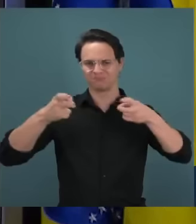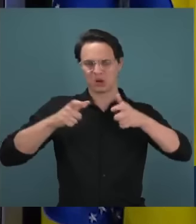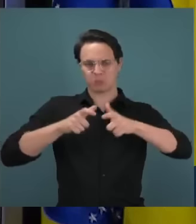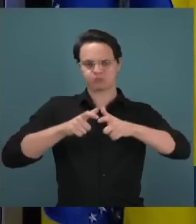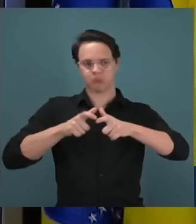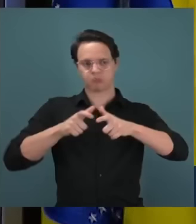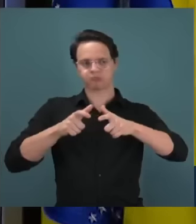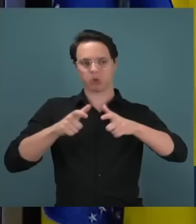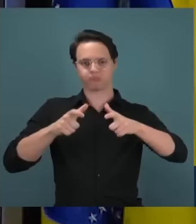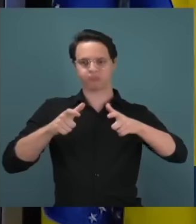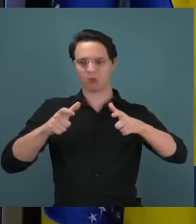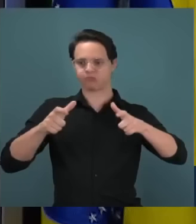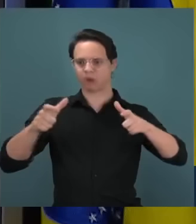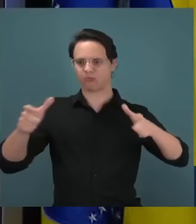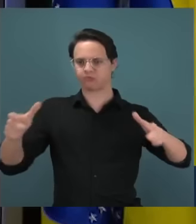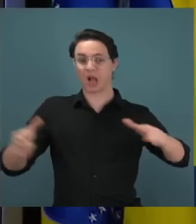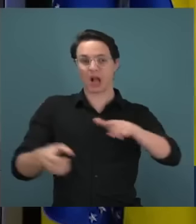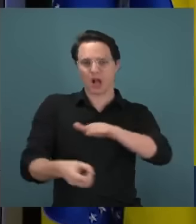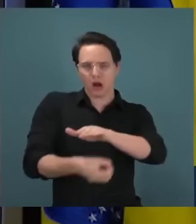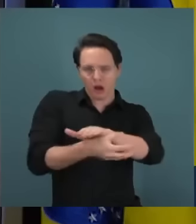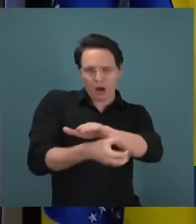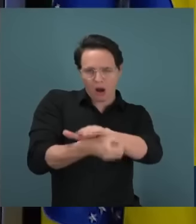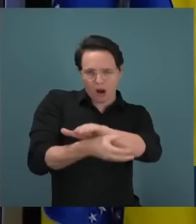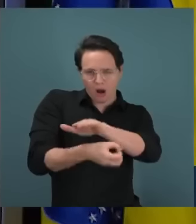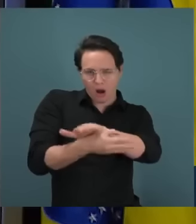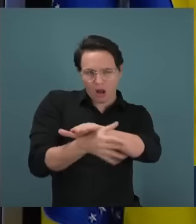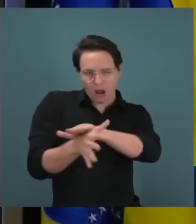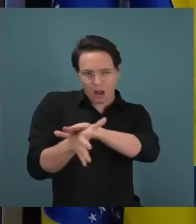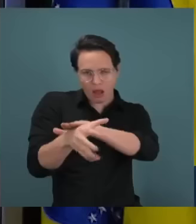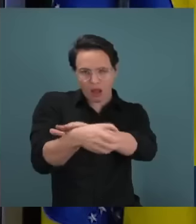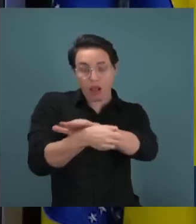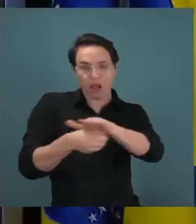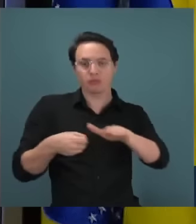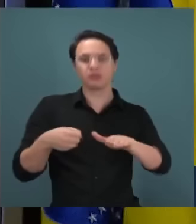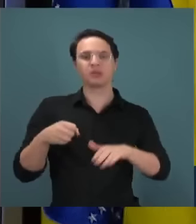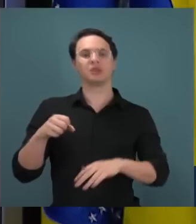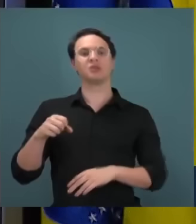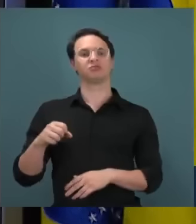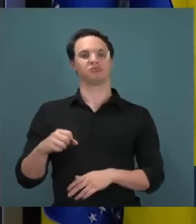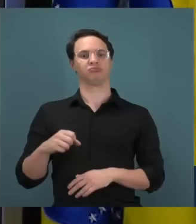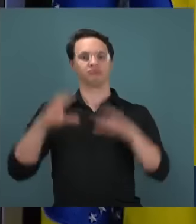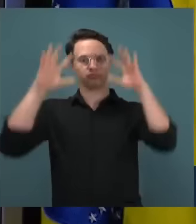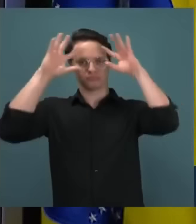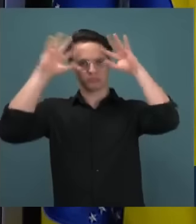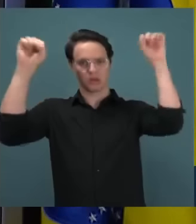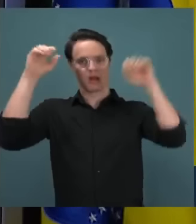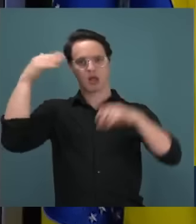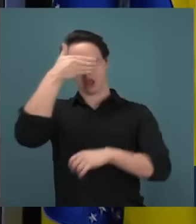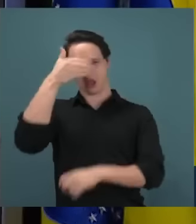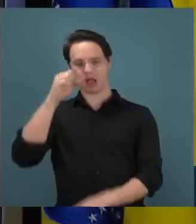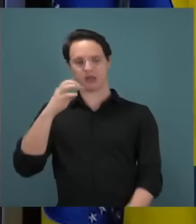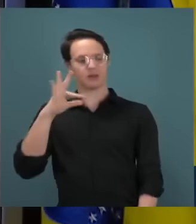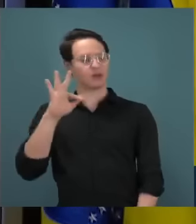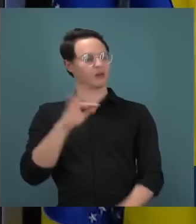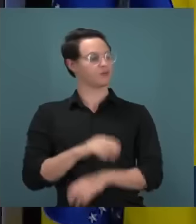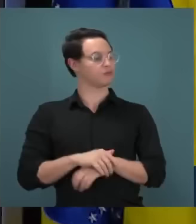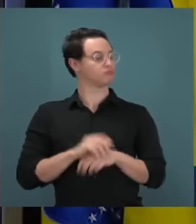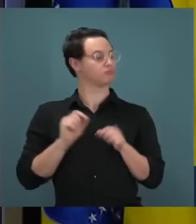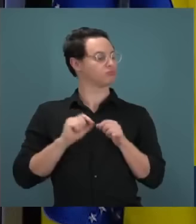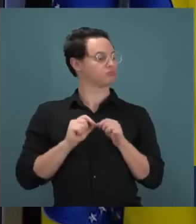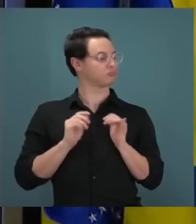em metástase, o STF não faz nada para coibir esse crime, porque prefere promover a